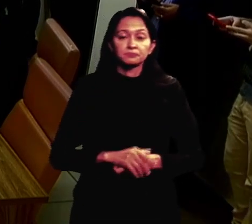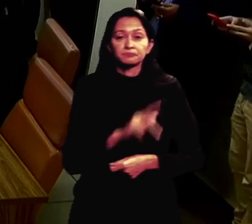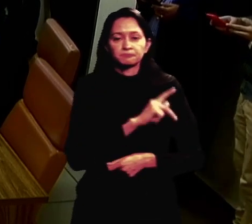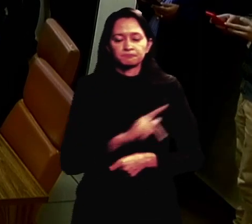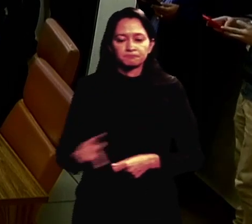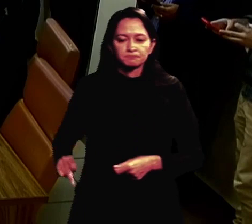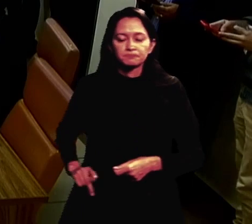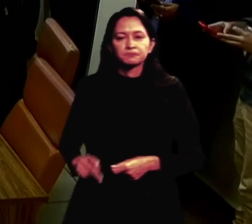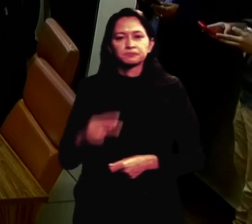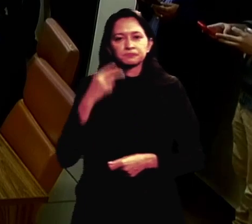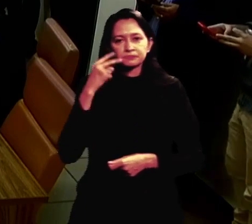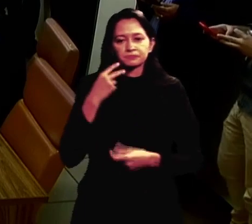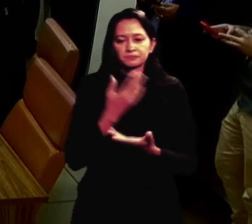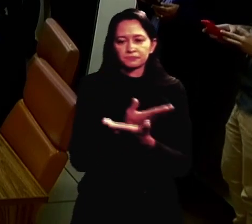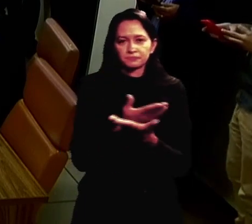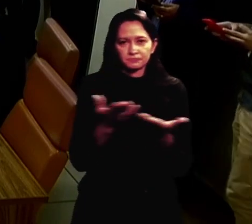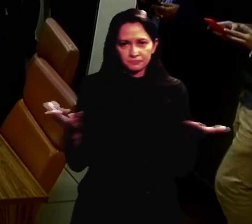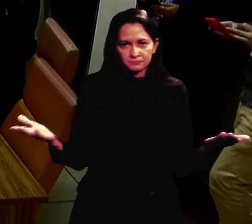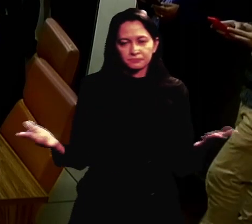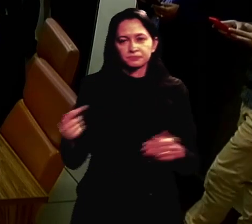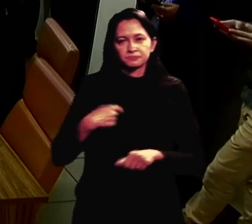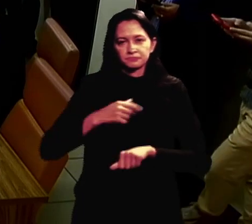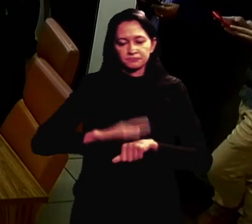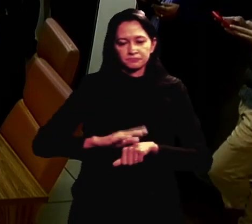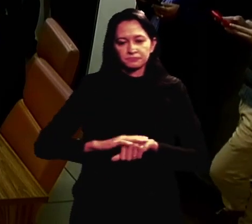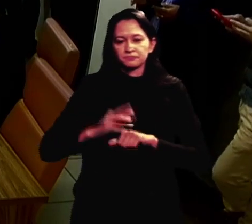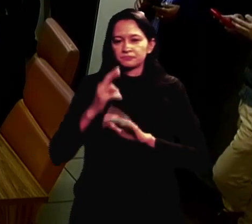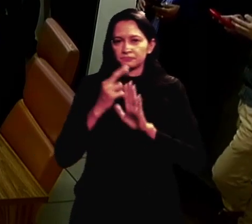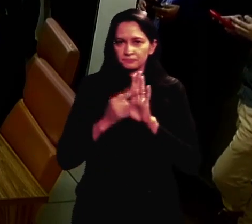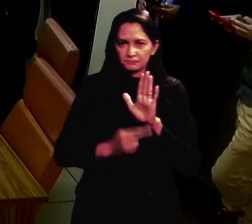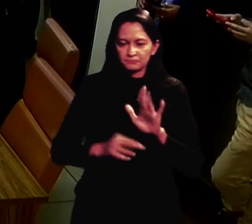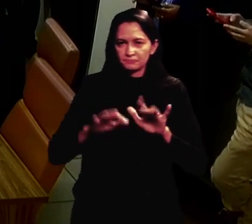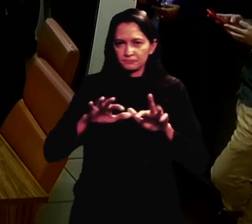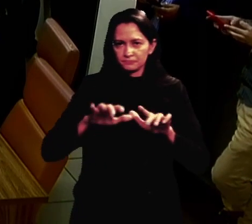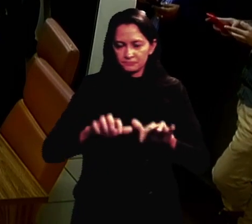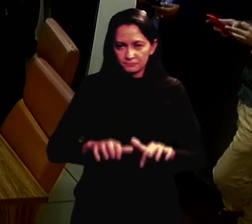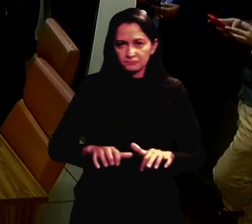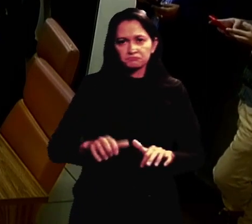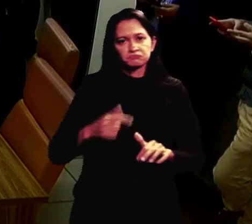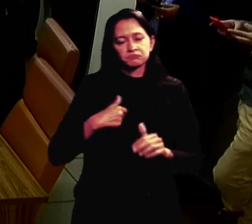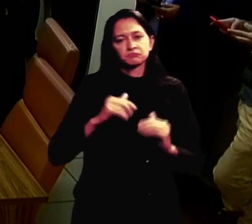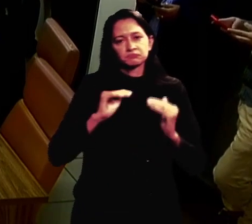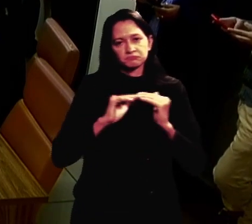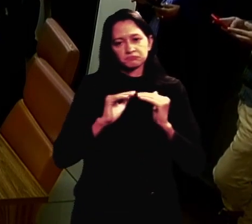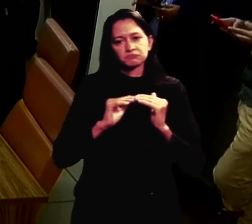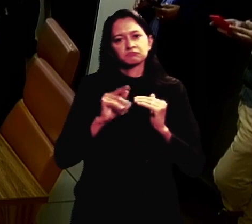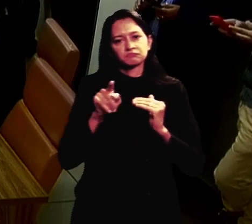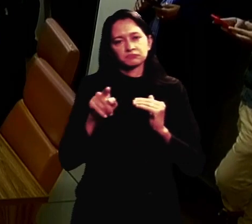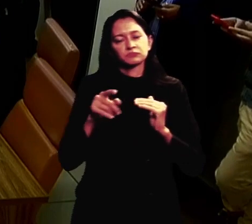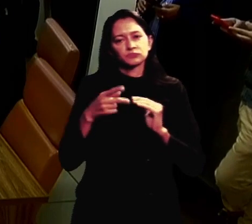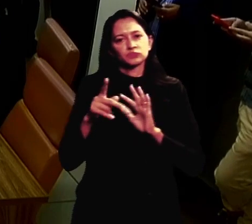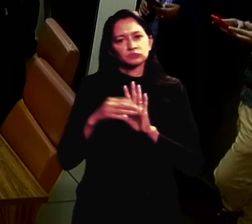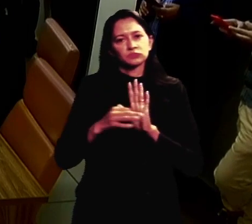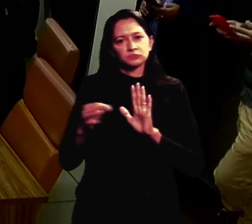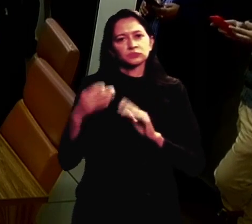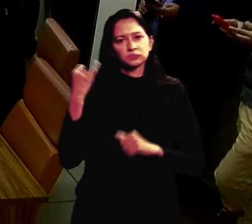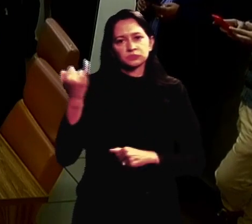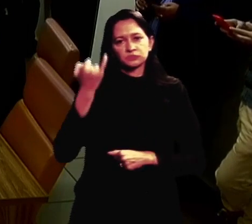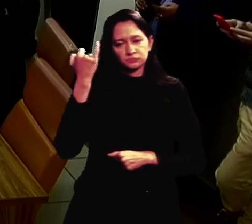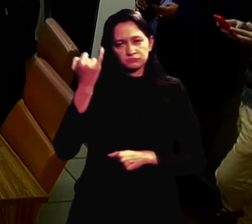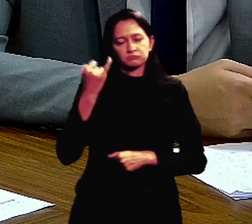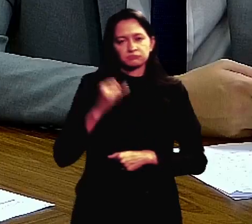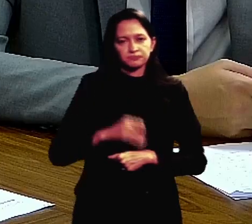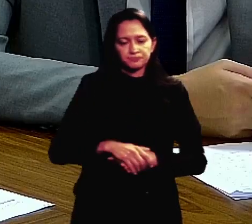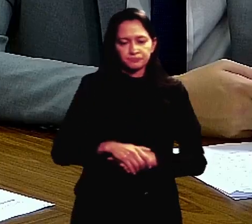presidente, vereador Pedro Azulim, como relator da matéria, eu acompanho a observação de Vossa Excelência. Eu acho que é pertinente, ela